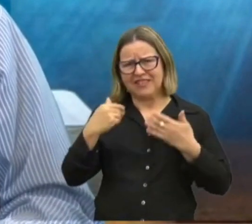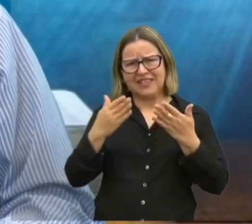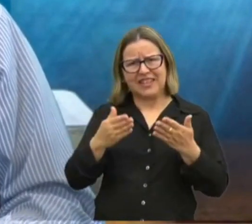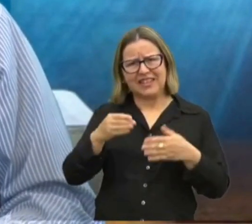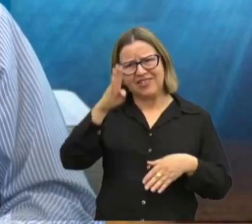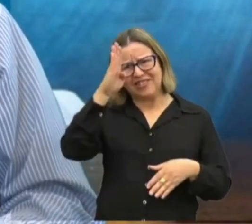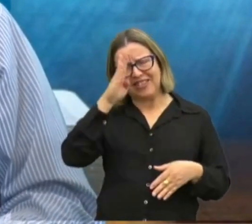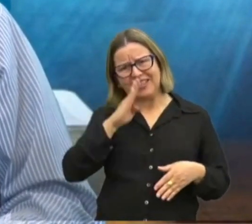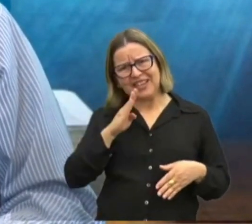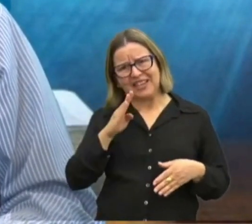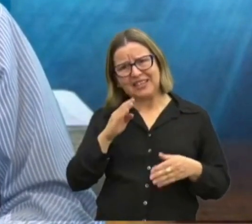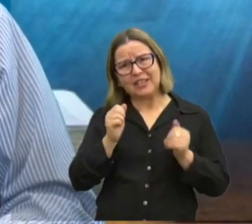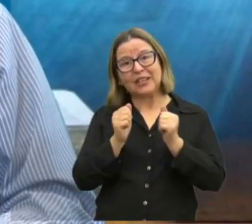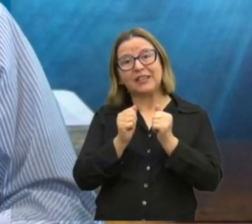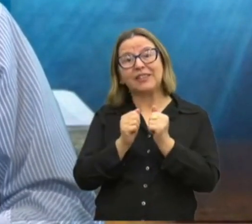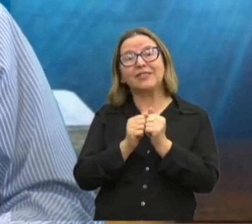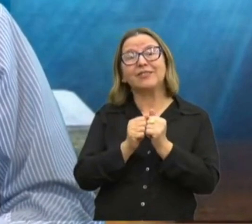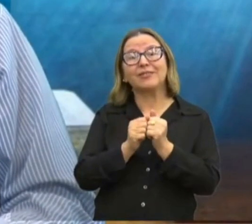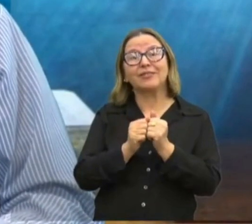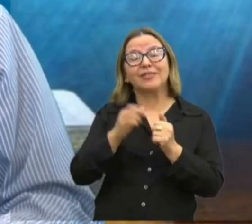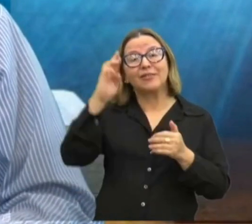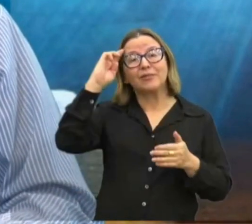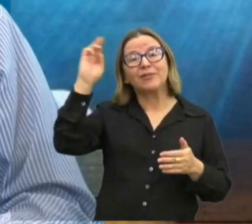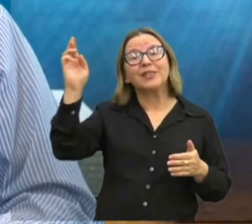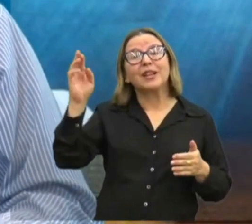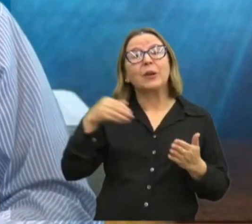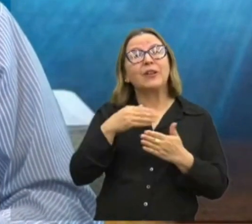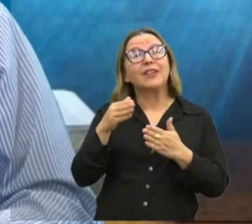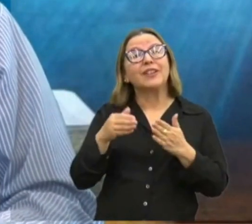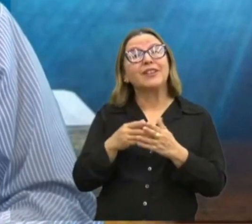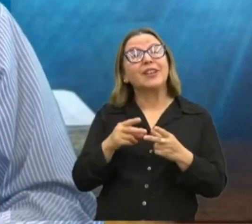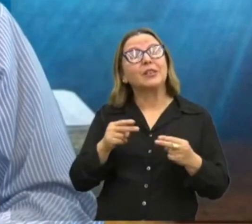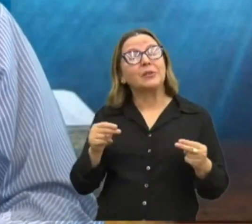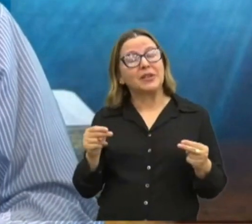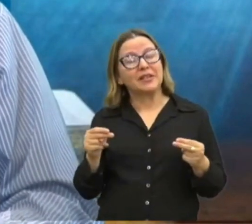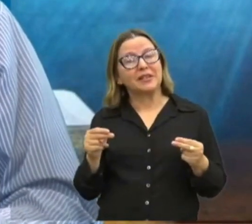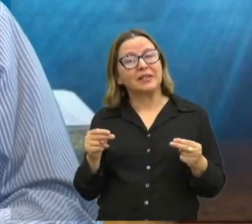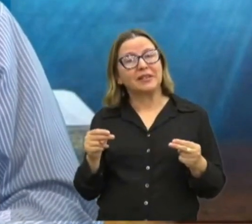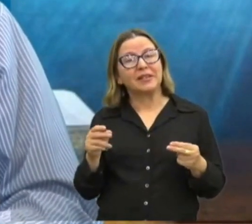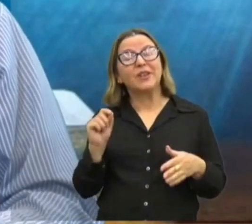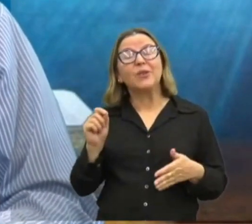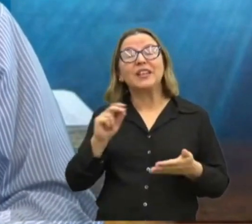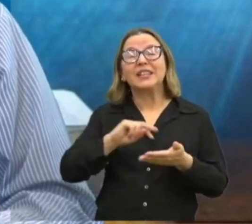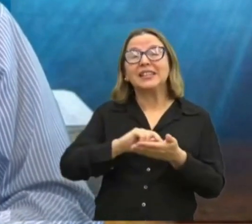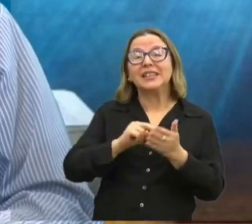coisas? O que significa esse não nos dará